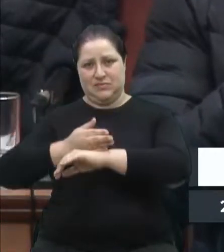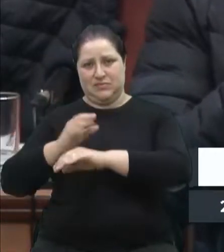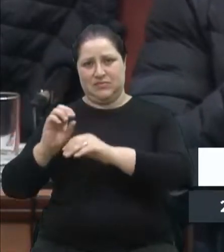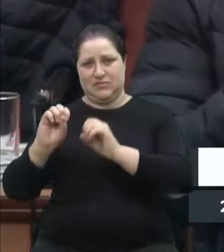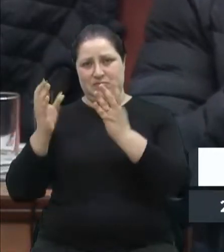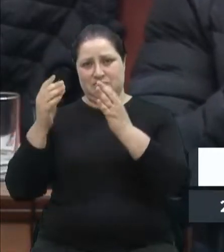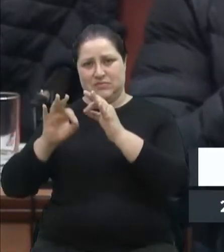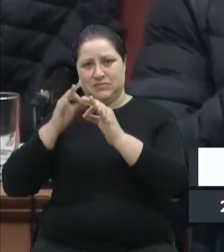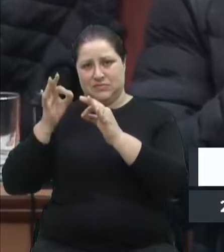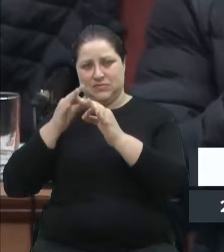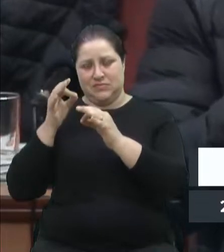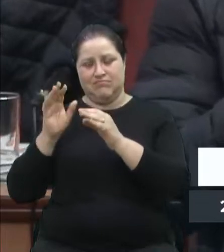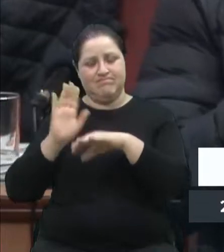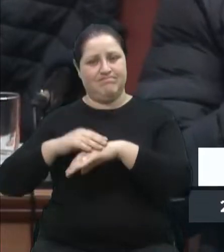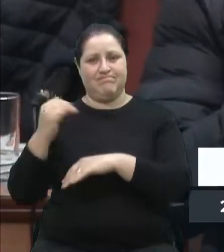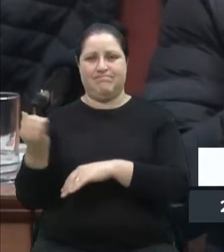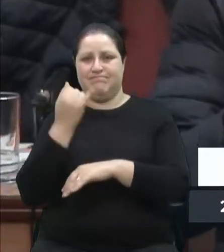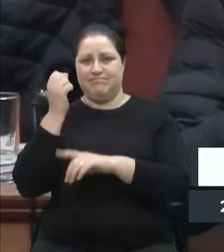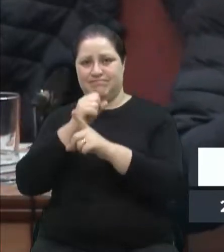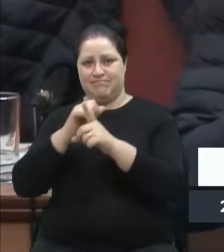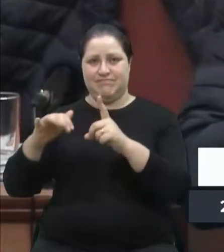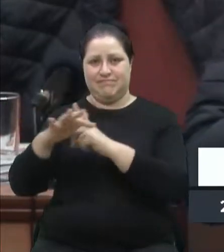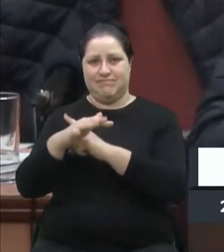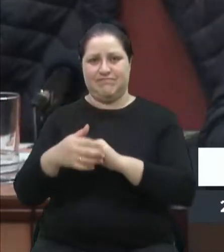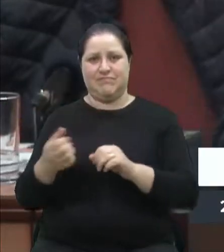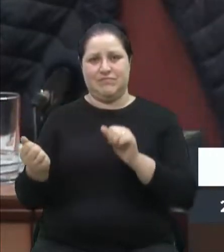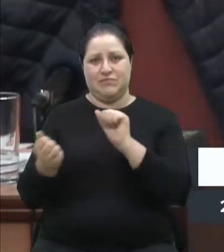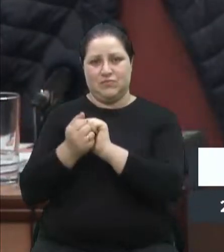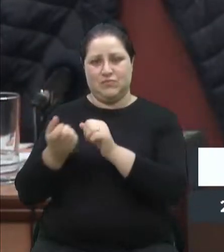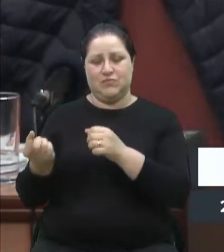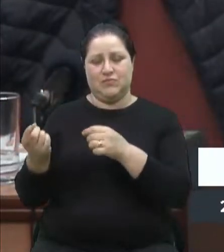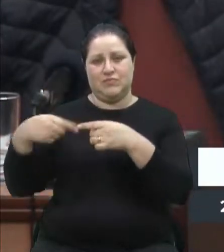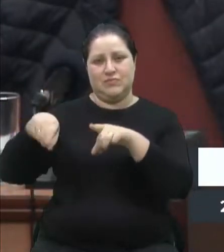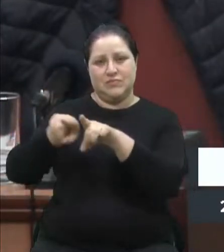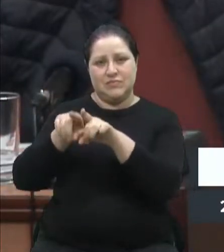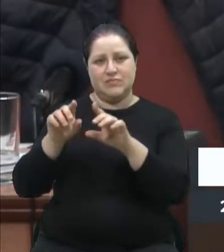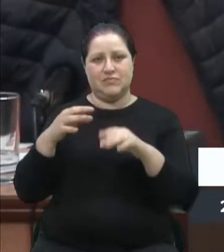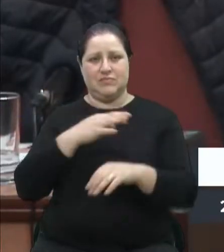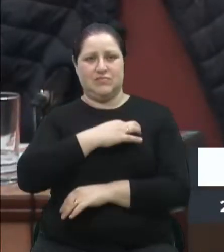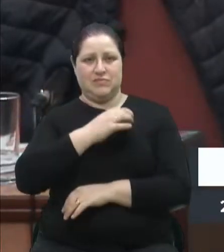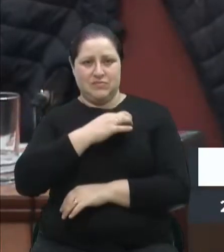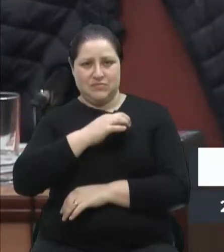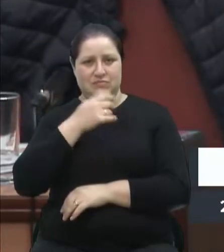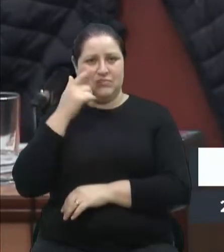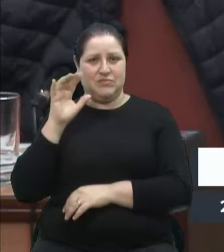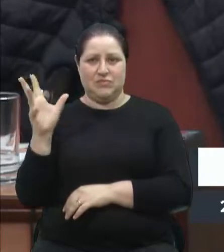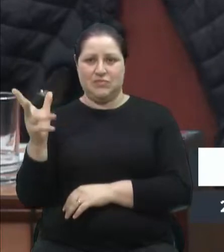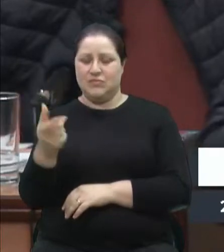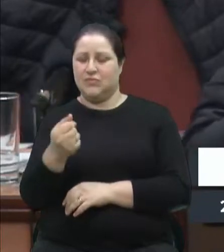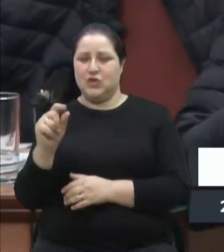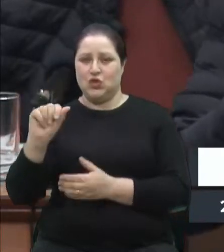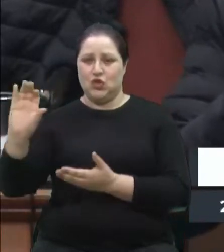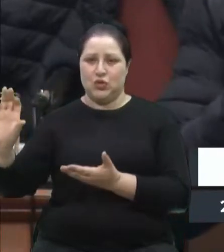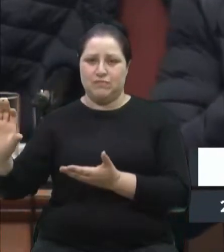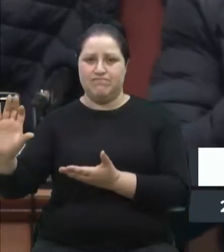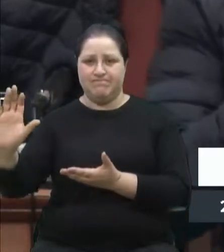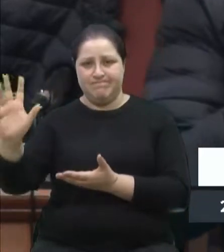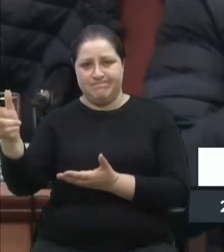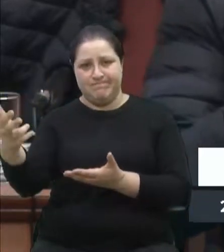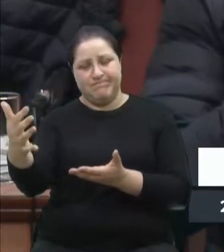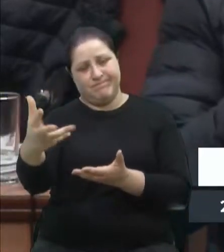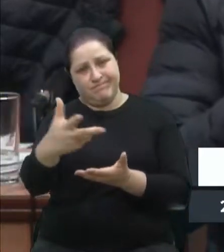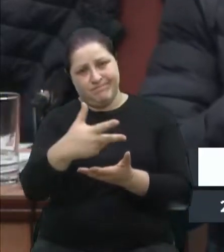desse evento é a questão social então através do campeonato de vendas voluntários todo o recurso arrecadado nesse evento vai